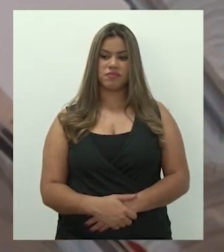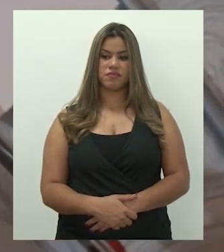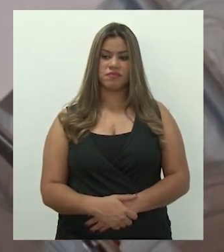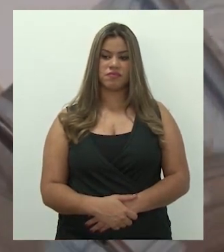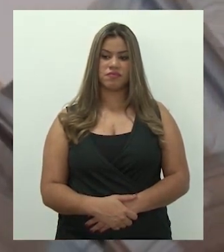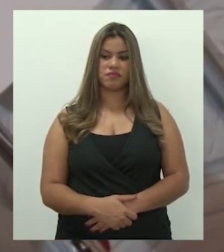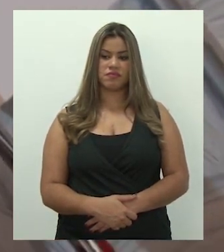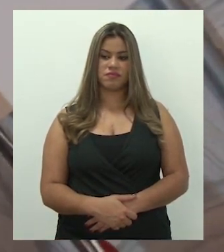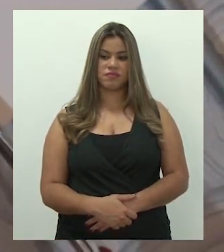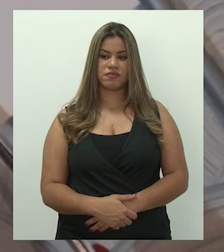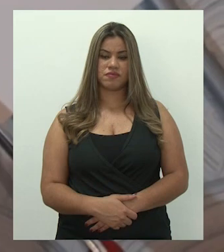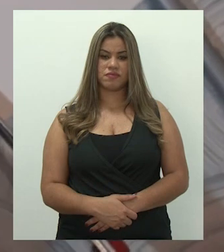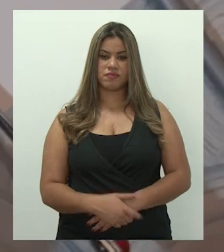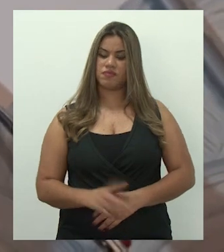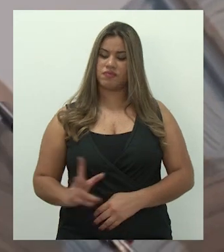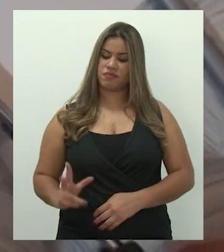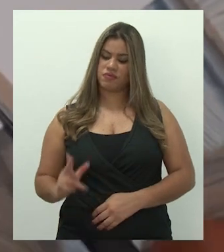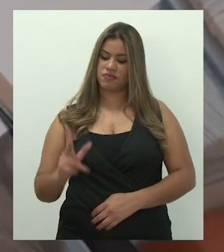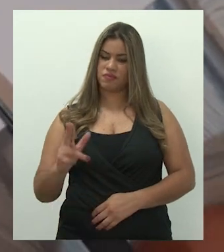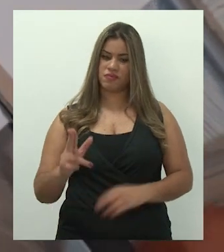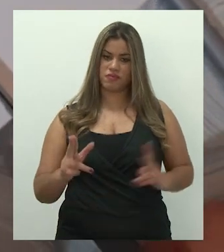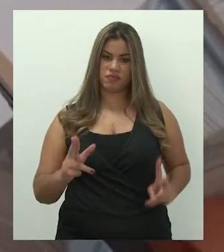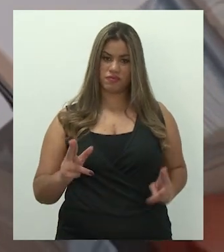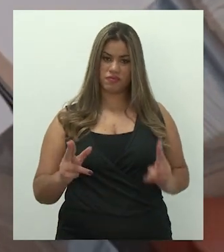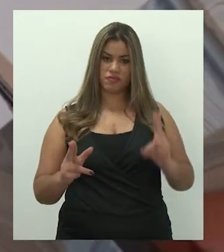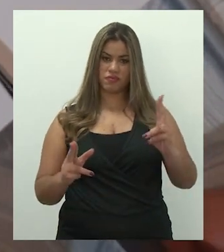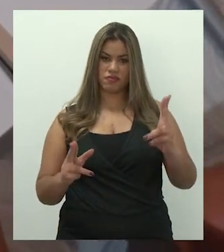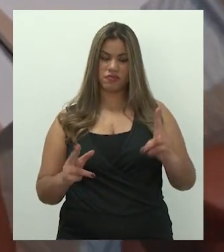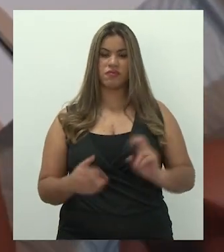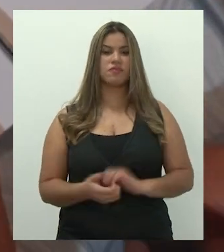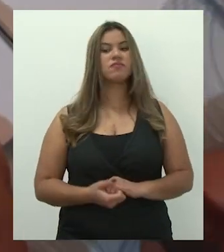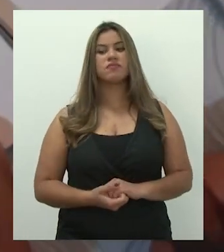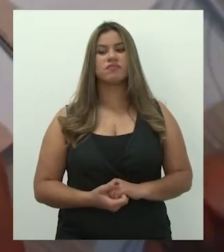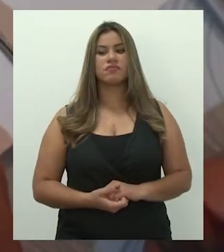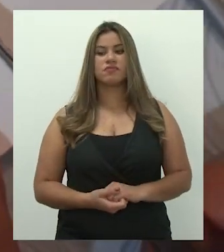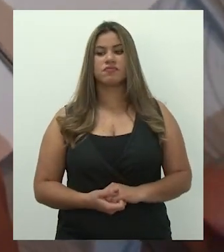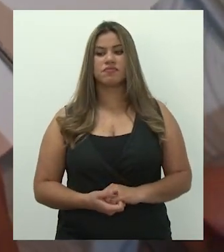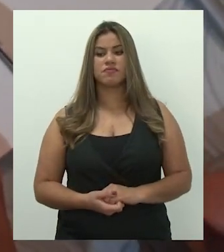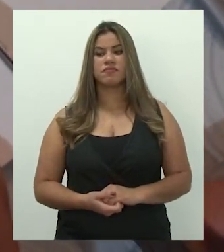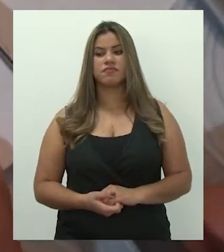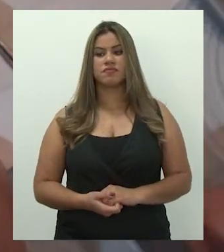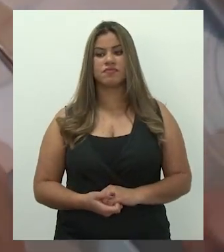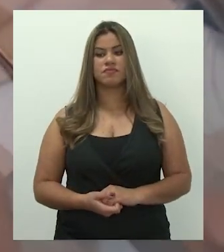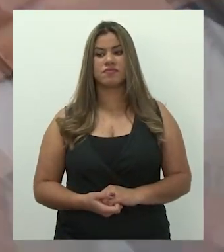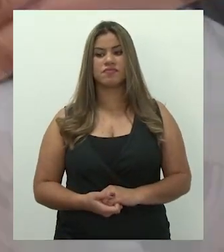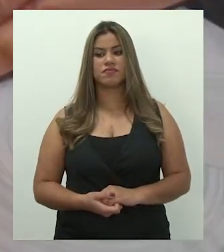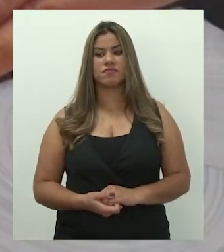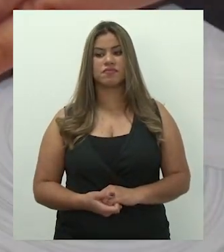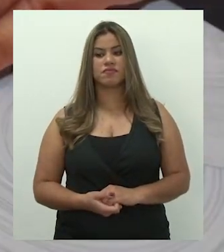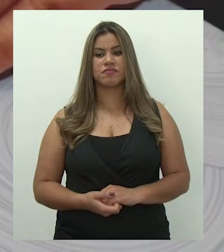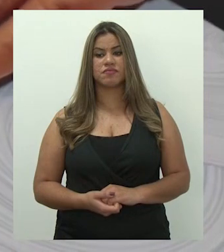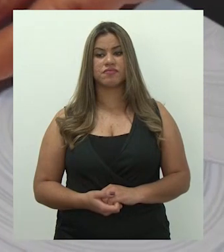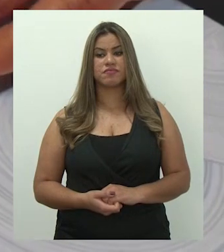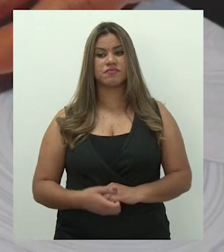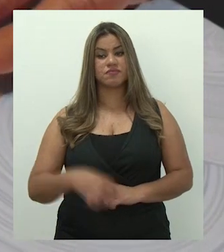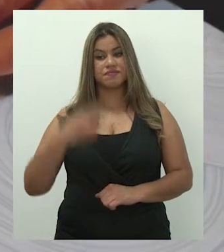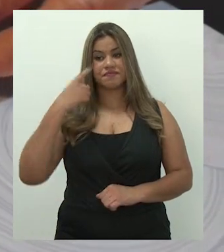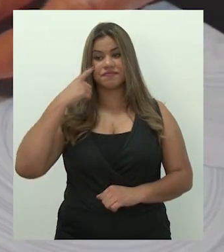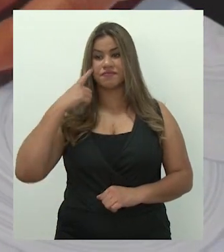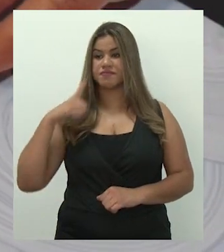Recorte até o cantinho do retângulo, até o vértice, dos dois